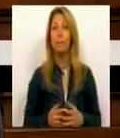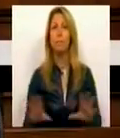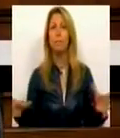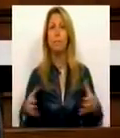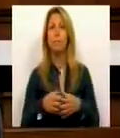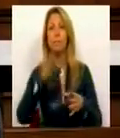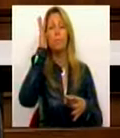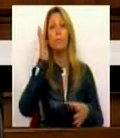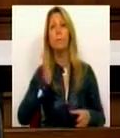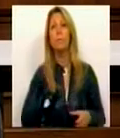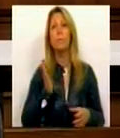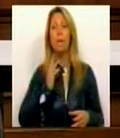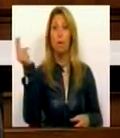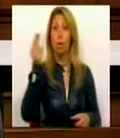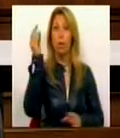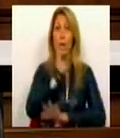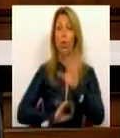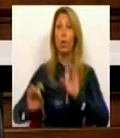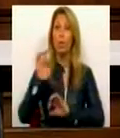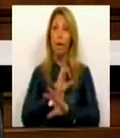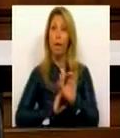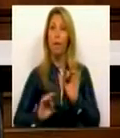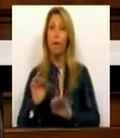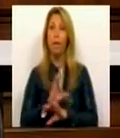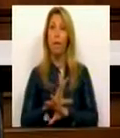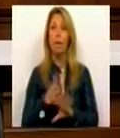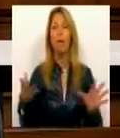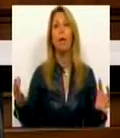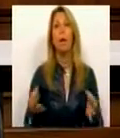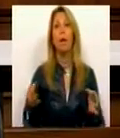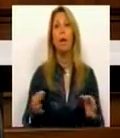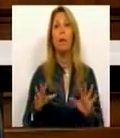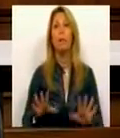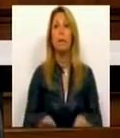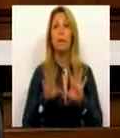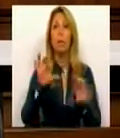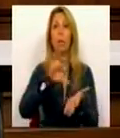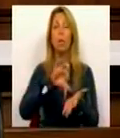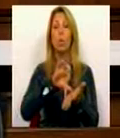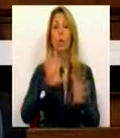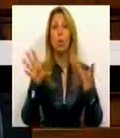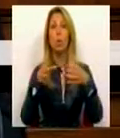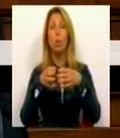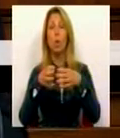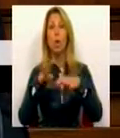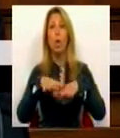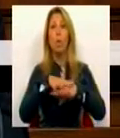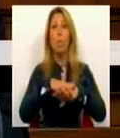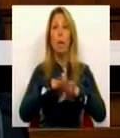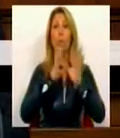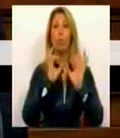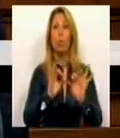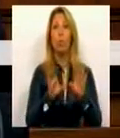Comando Militar da União Europeia, e vai ficar como um centro de comando próprio no Comitê Político